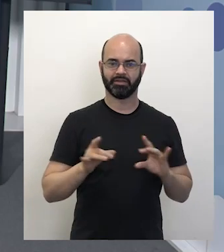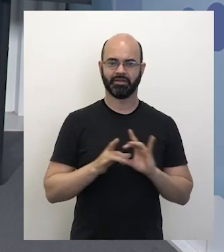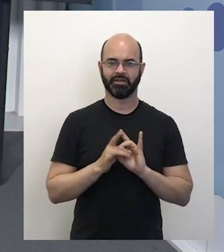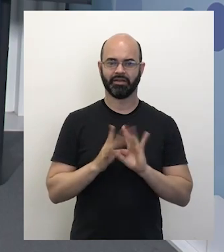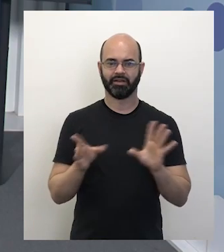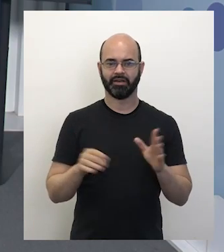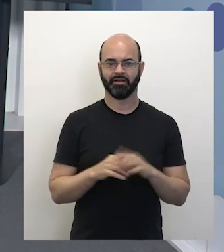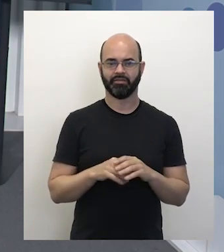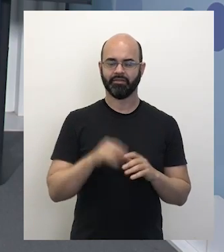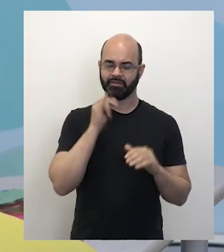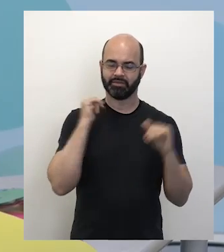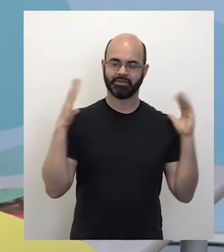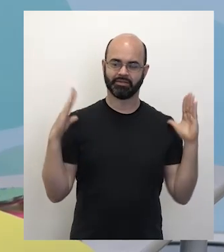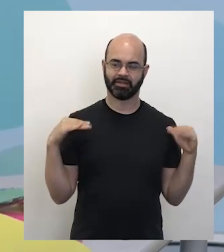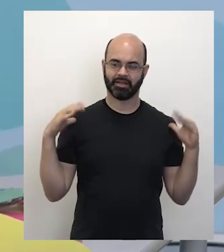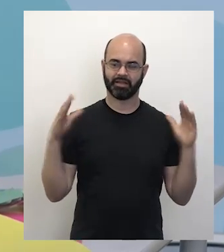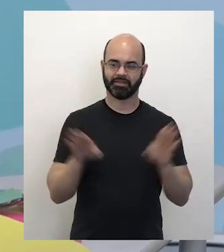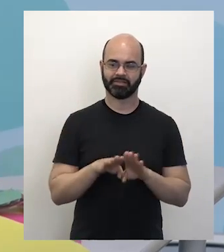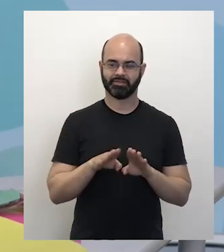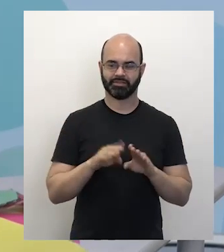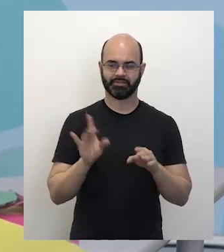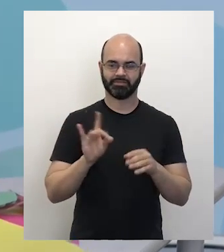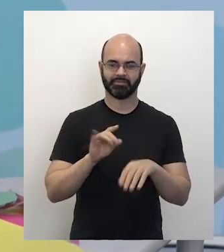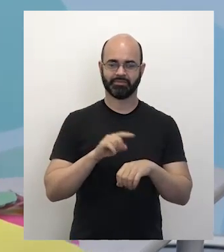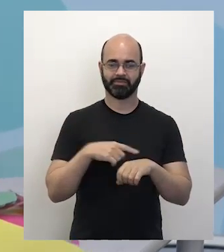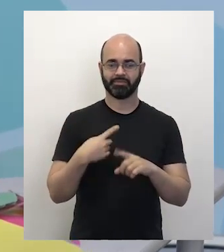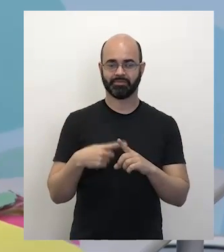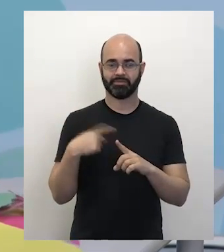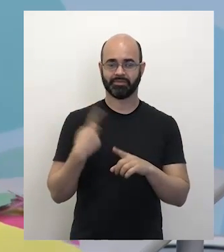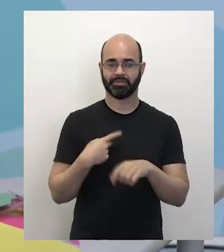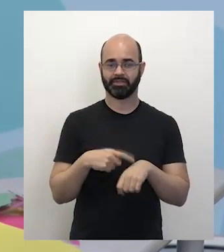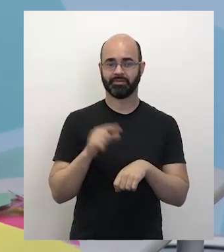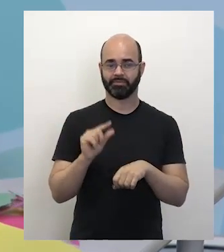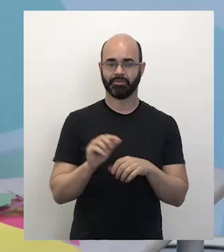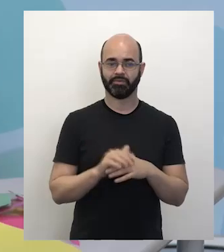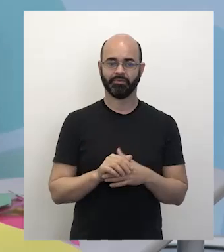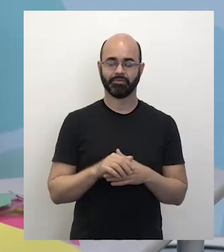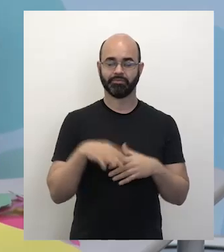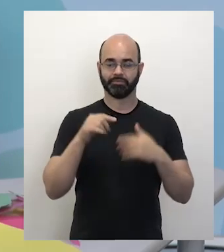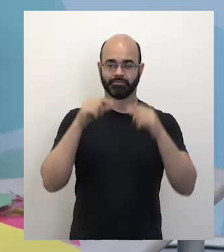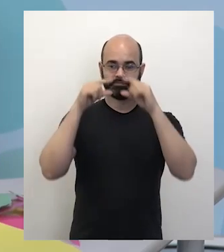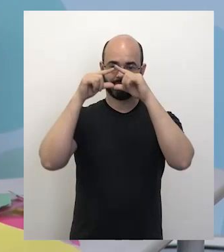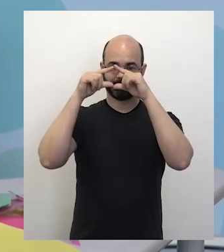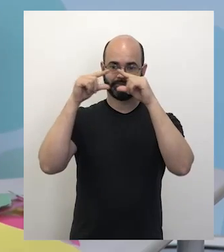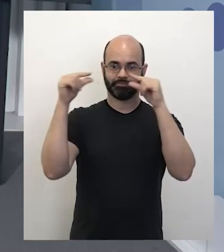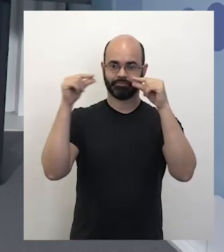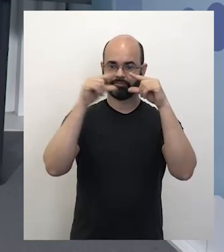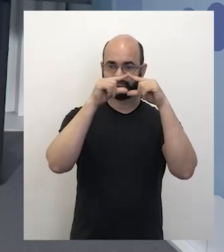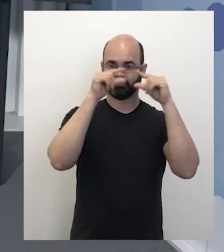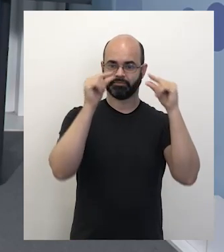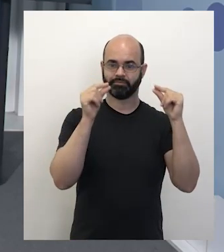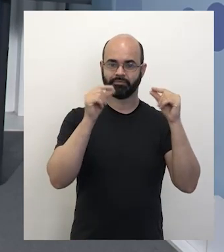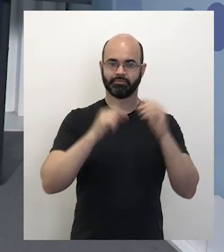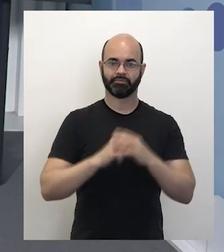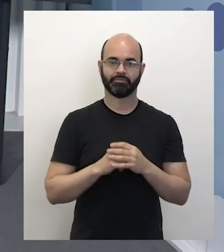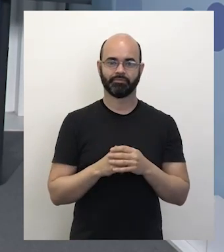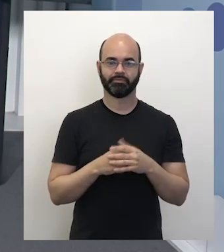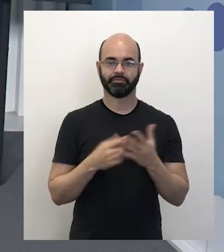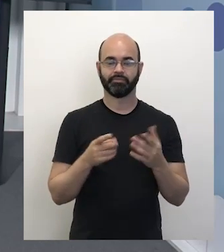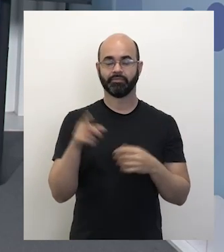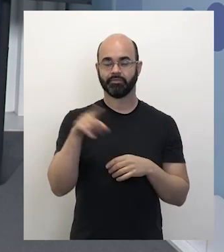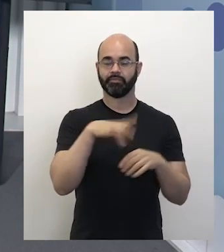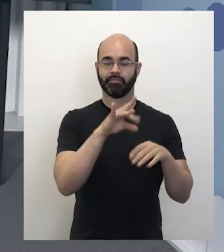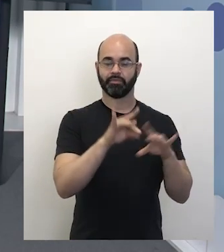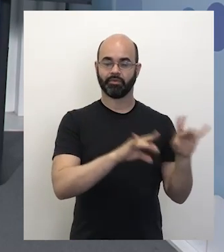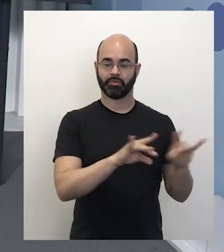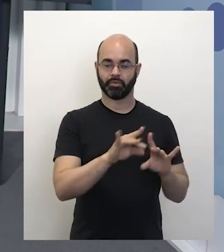na asa dela, porque a gente tem pouquinho tempo. E vamos colar as amêndoas agora. Para que serve? Enquanto você vai colando, eu vou respondendo aqui o